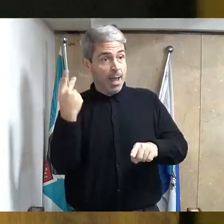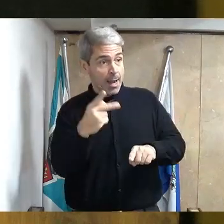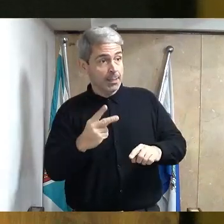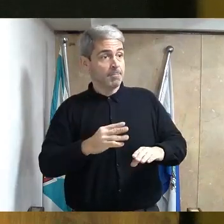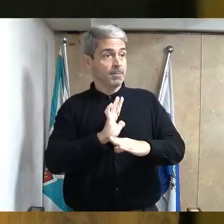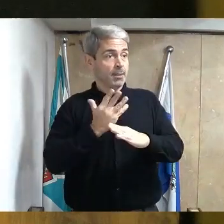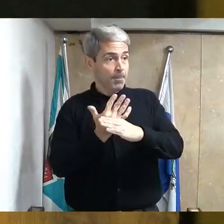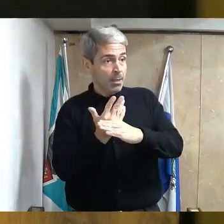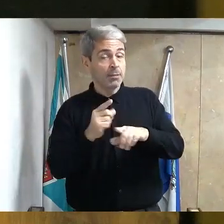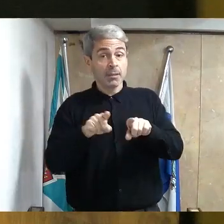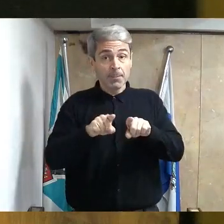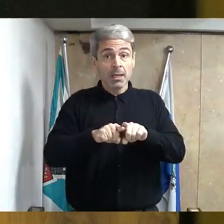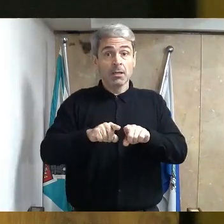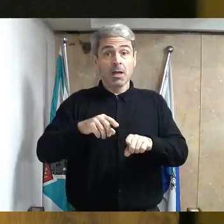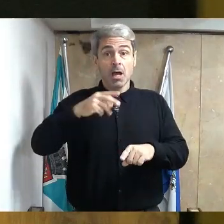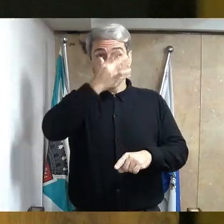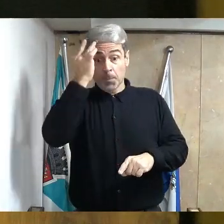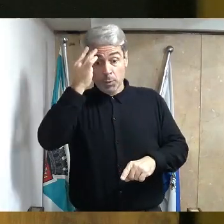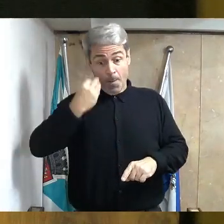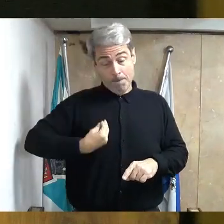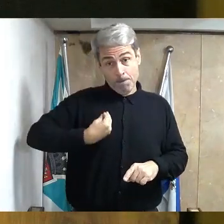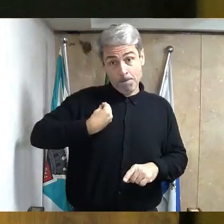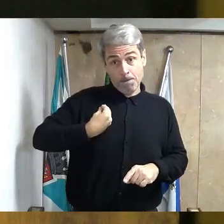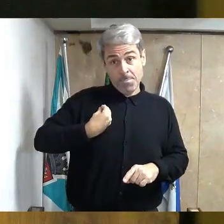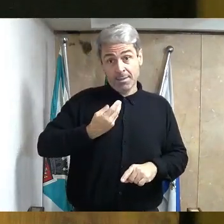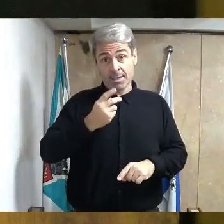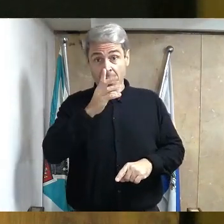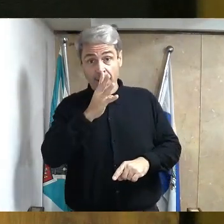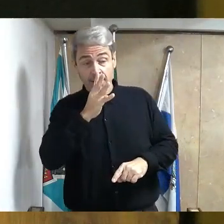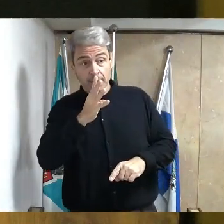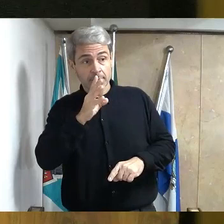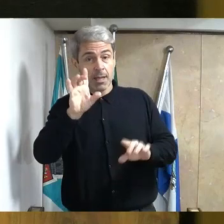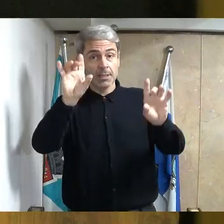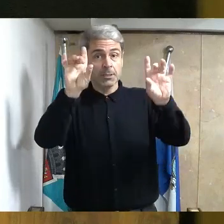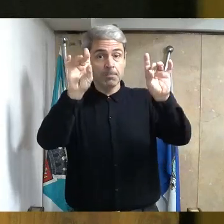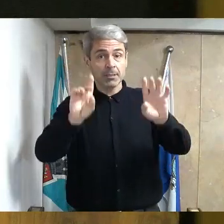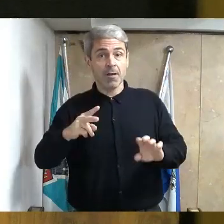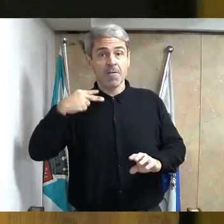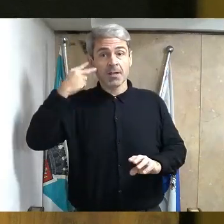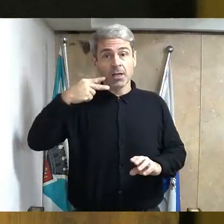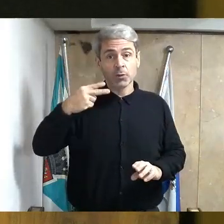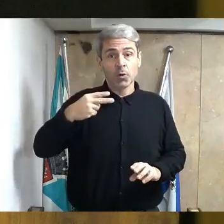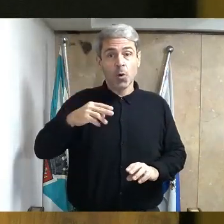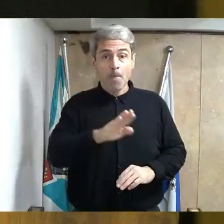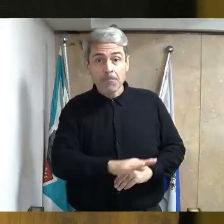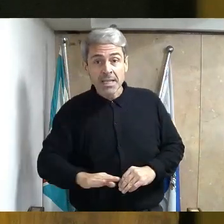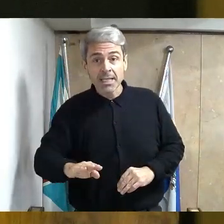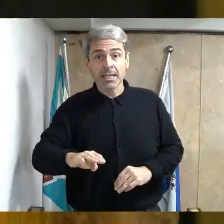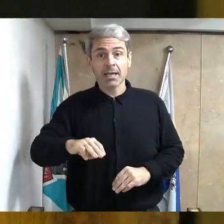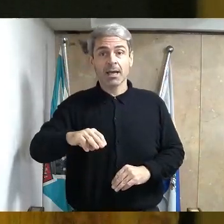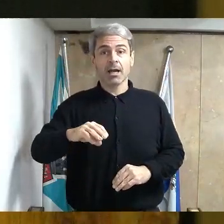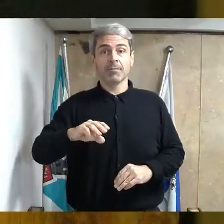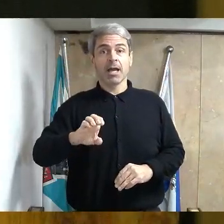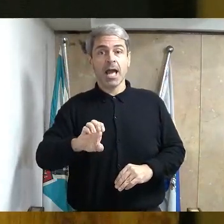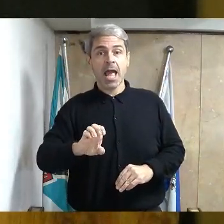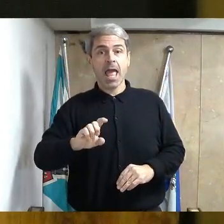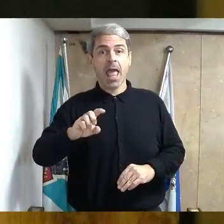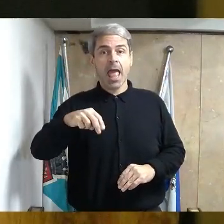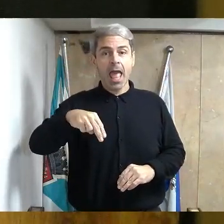todo o público presente, em especial ao nosso vereador Mirim, neto do